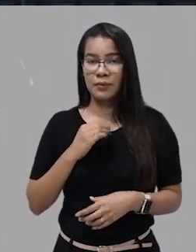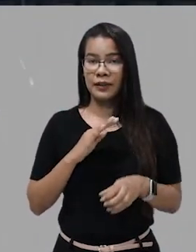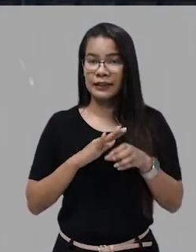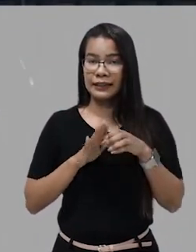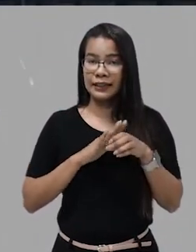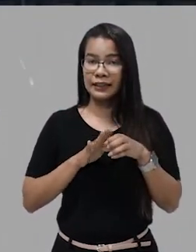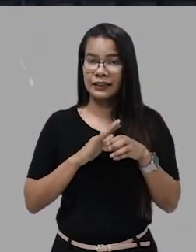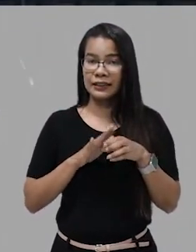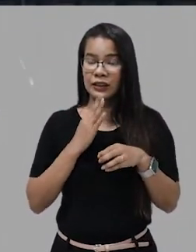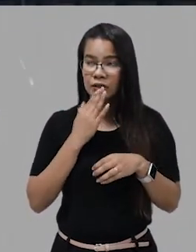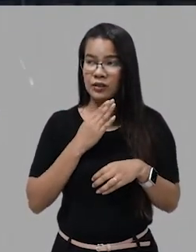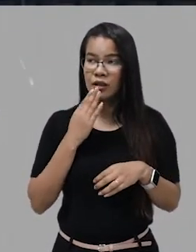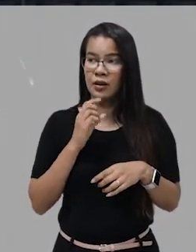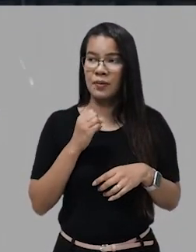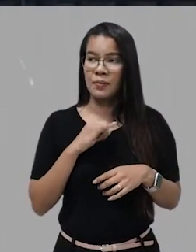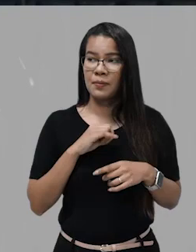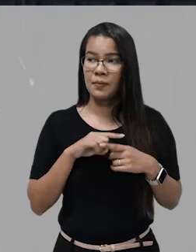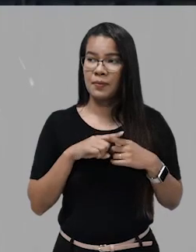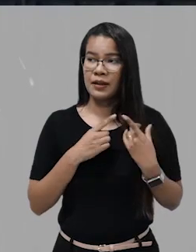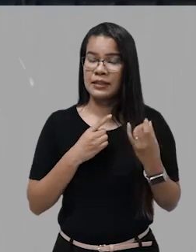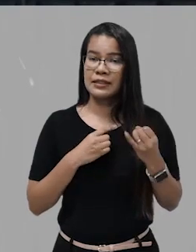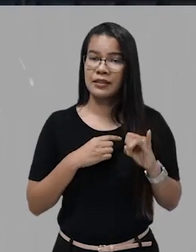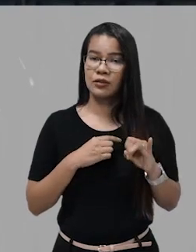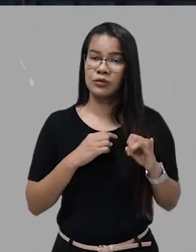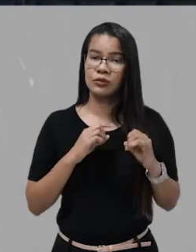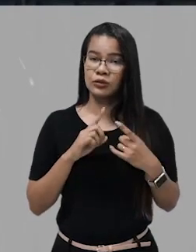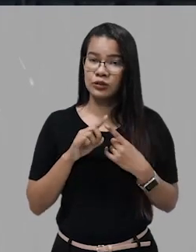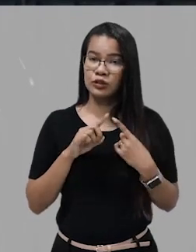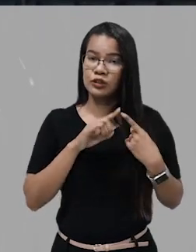feijão verde, batata doce, o tipo da batata,